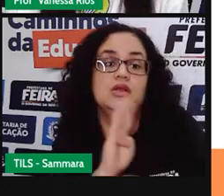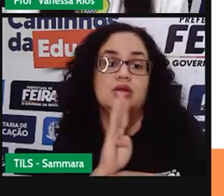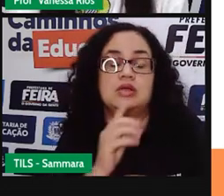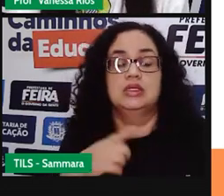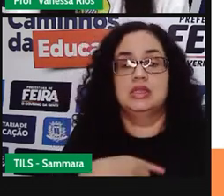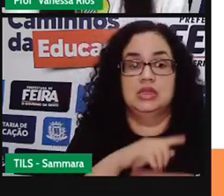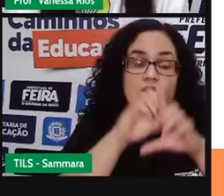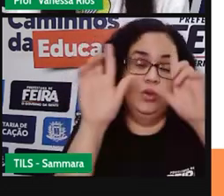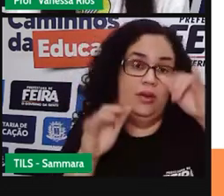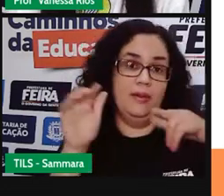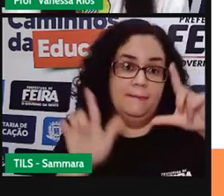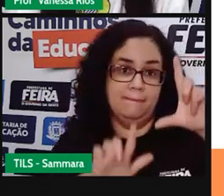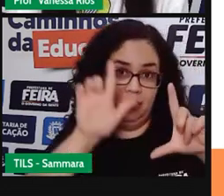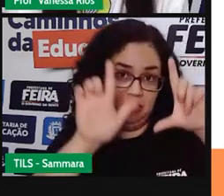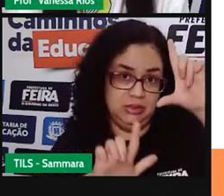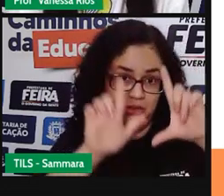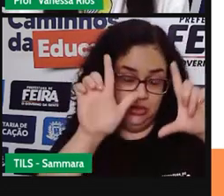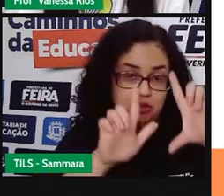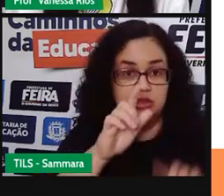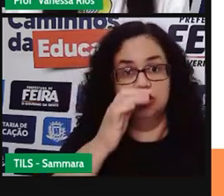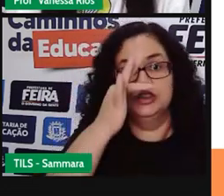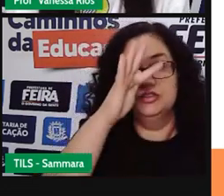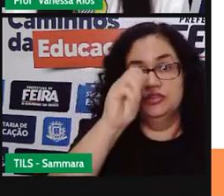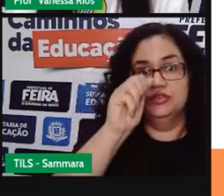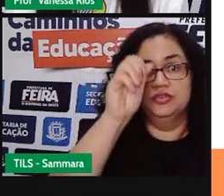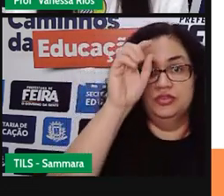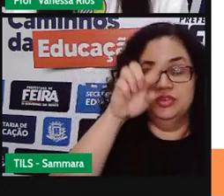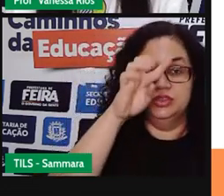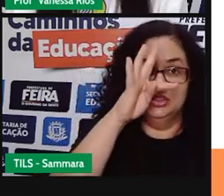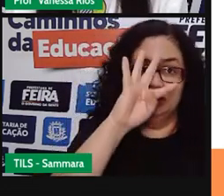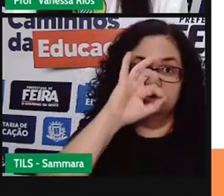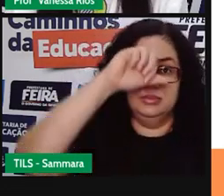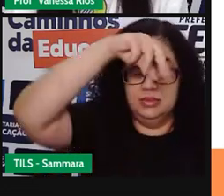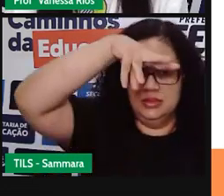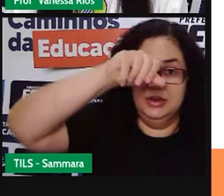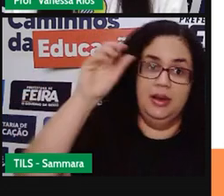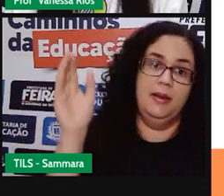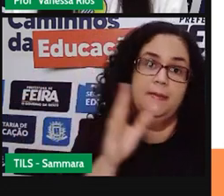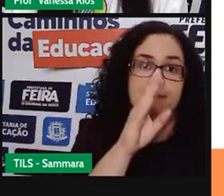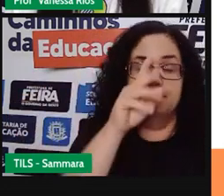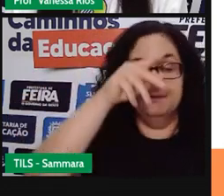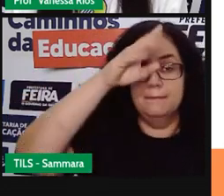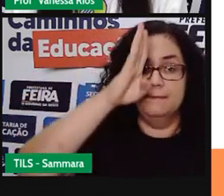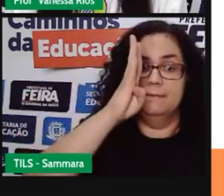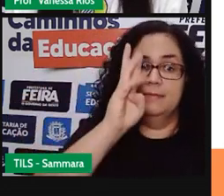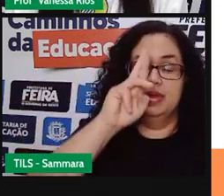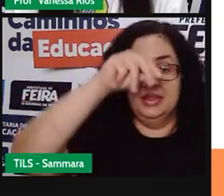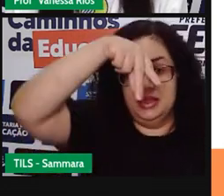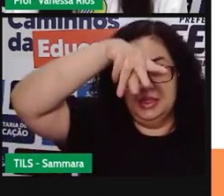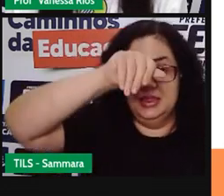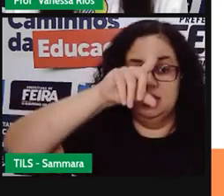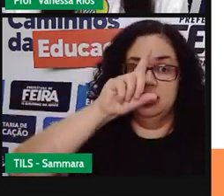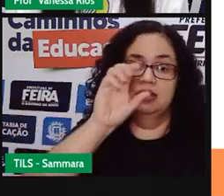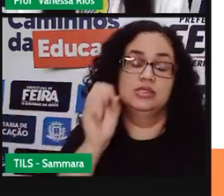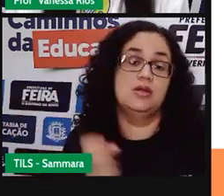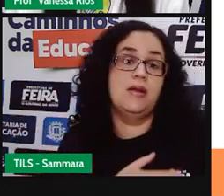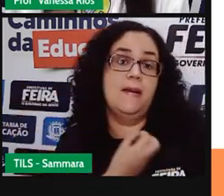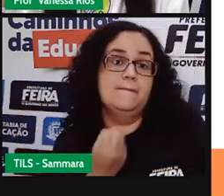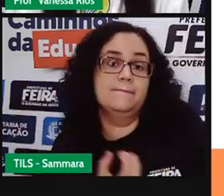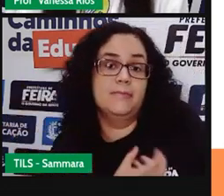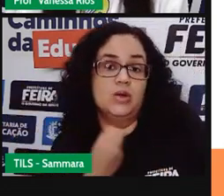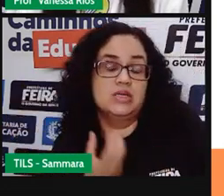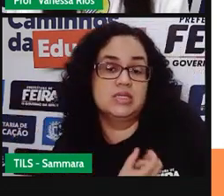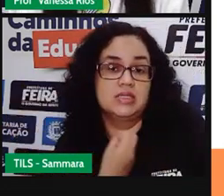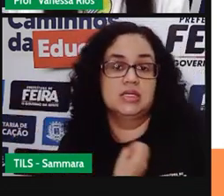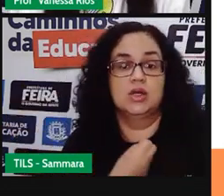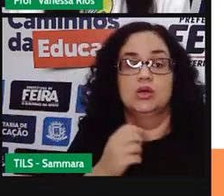uma pequena participação no programa. Normalmente o programa aí de Fátima Bernardes, né, chamado é Poesia com Rapadura, e traz aí